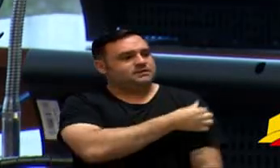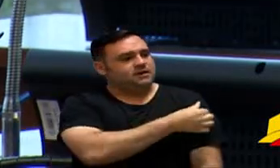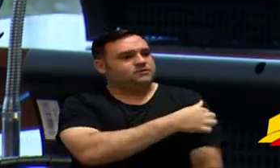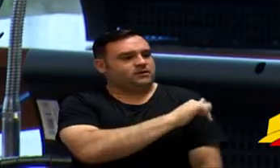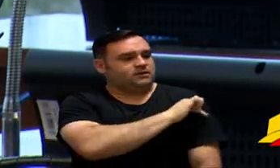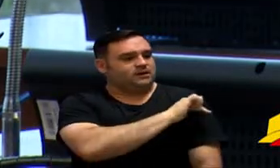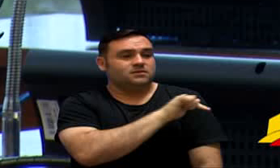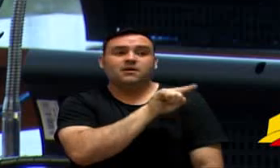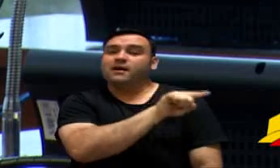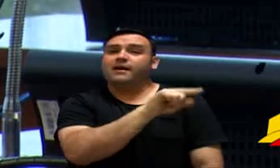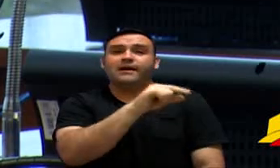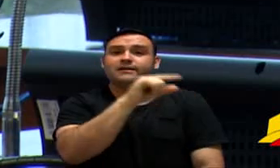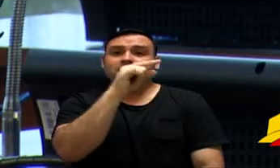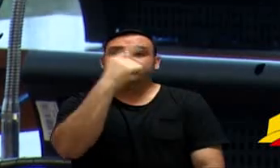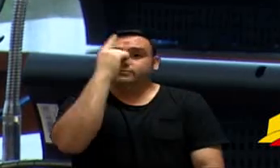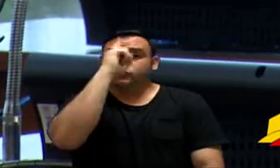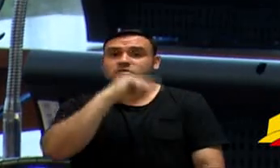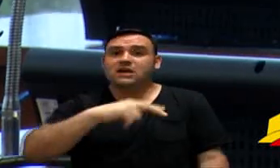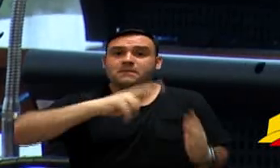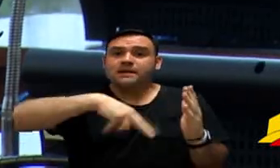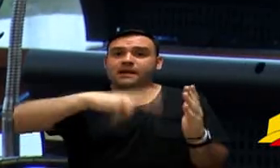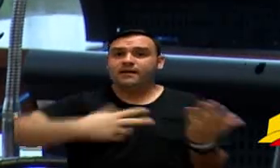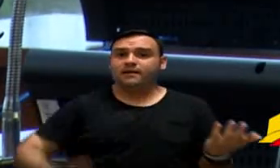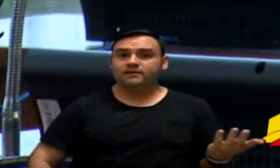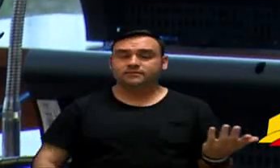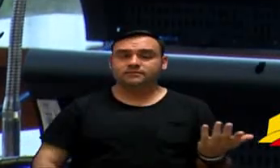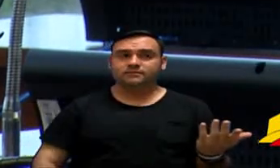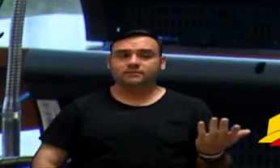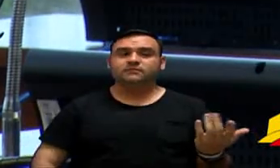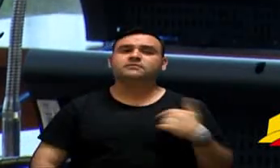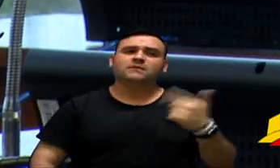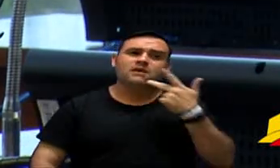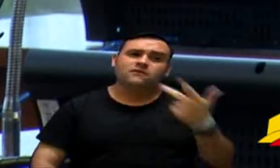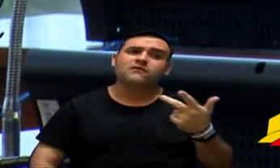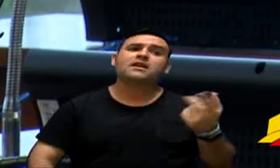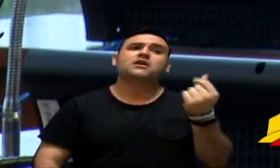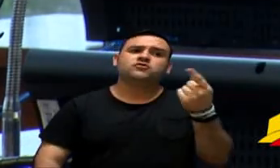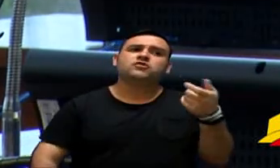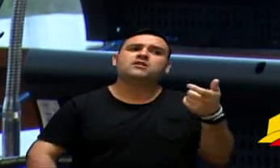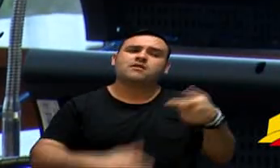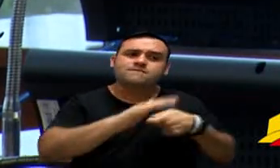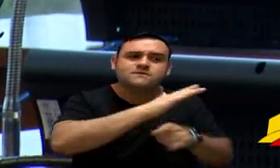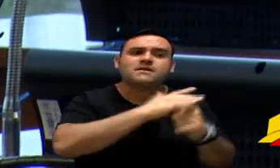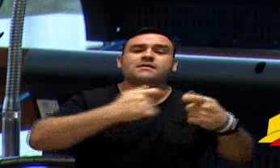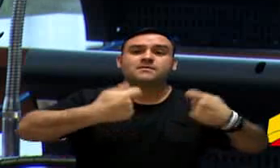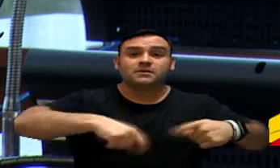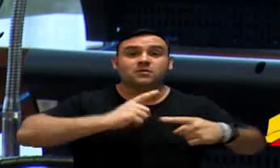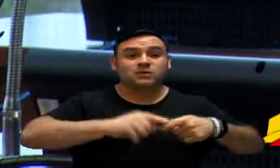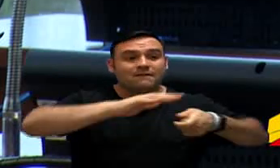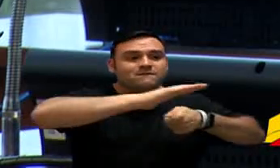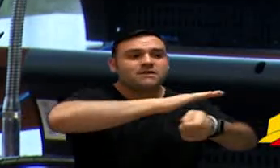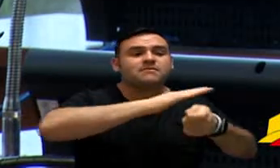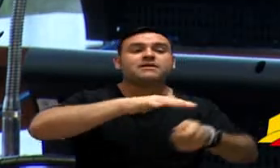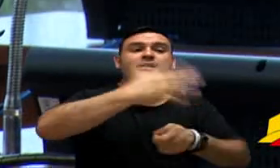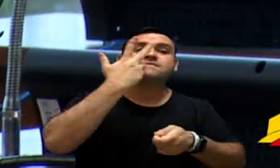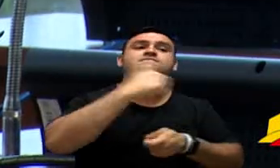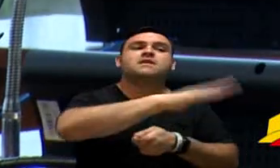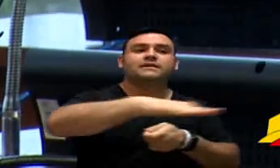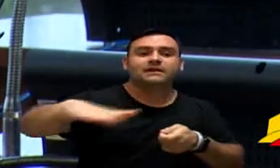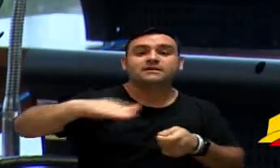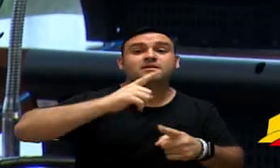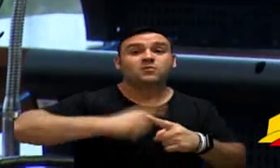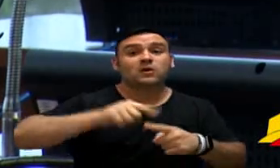ano, absolutamente analfabetos. Eu sugiro para o senhor gastar um recurso mais do que necessário para o investimento nessas crianças,